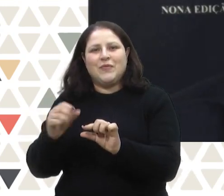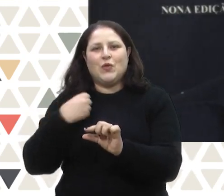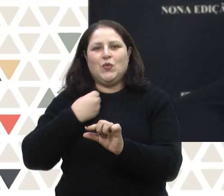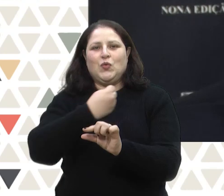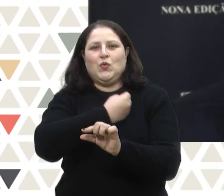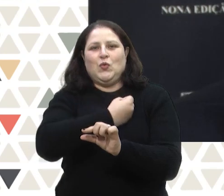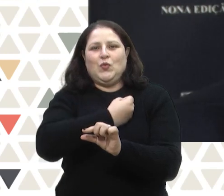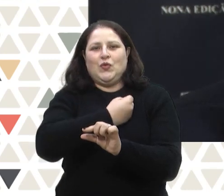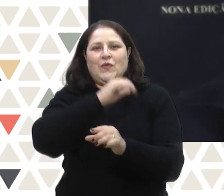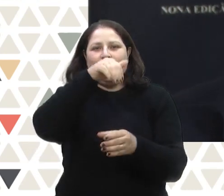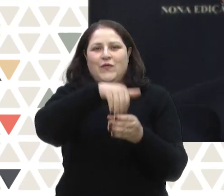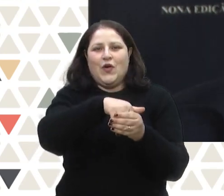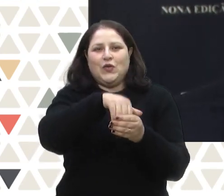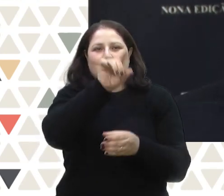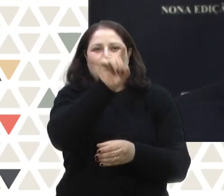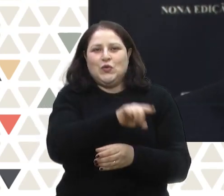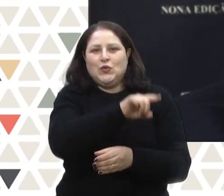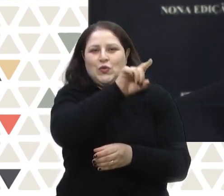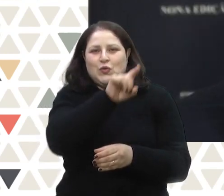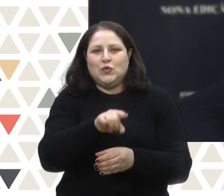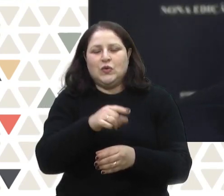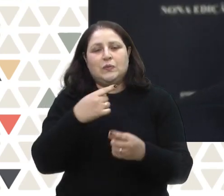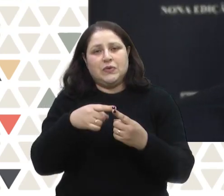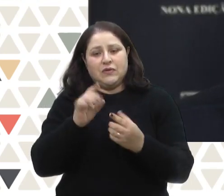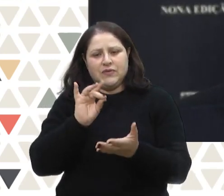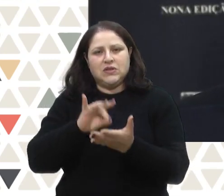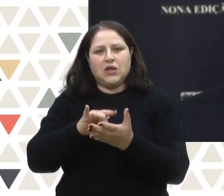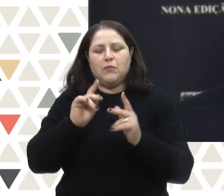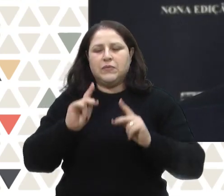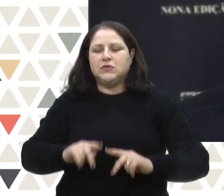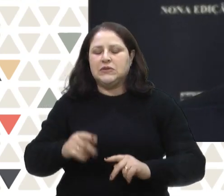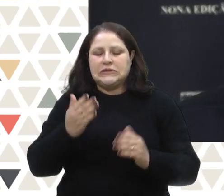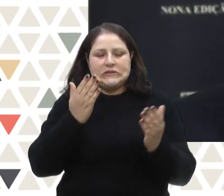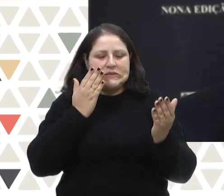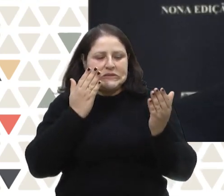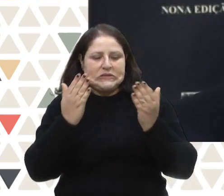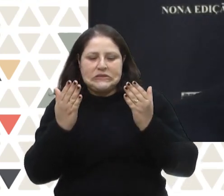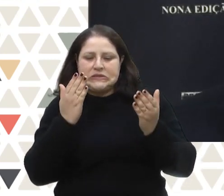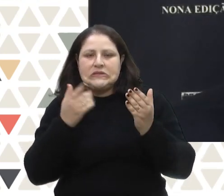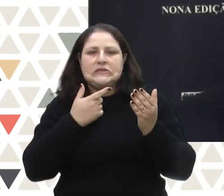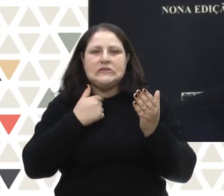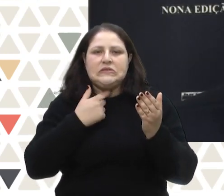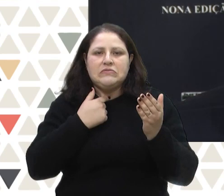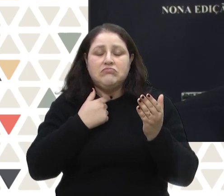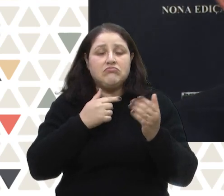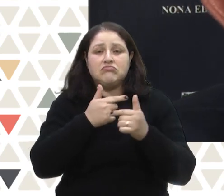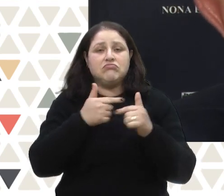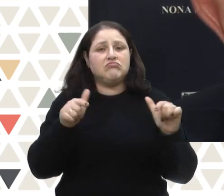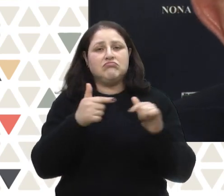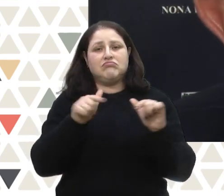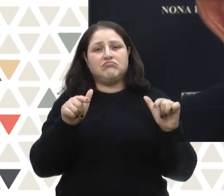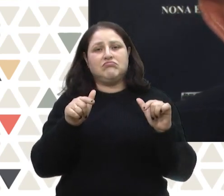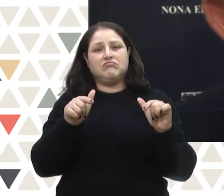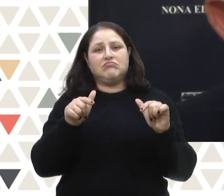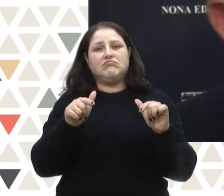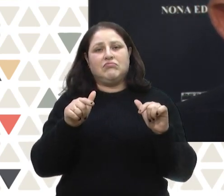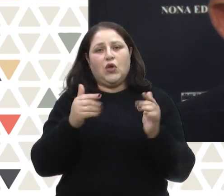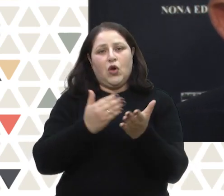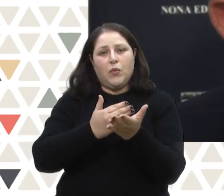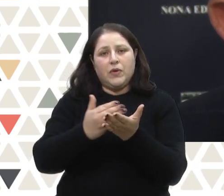porque efetivamente aquela dúvida entre a vontade do eleitor não existia mais. Então, a partir